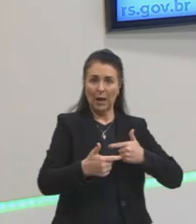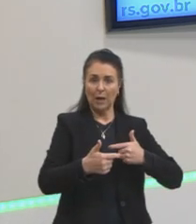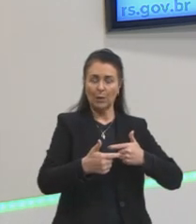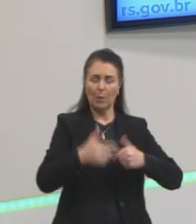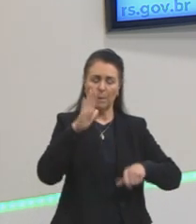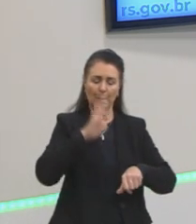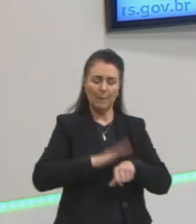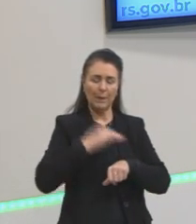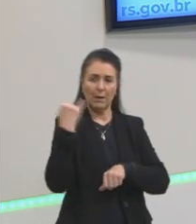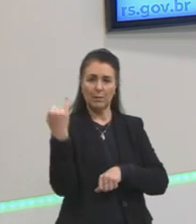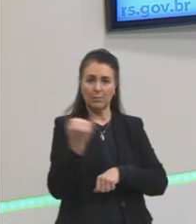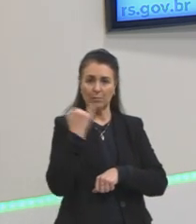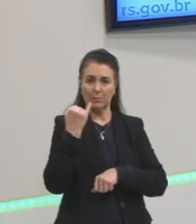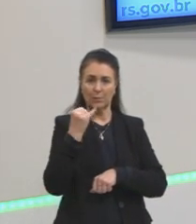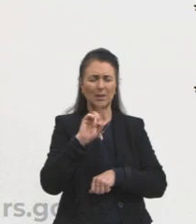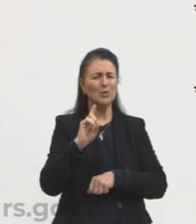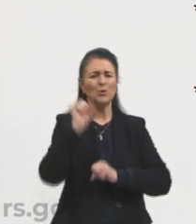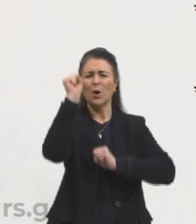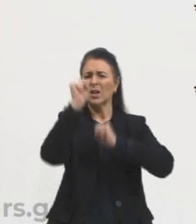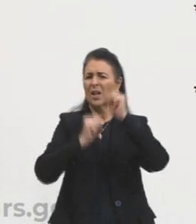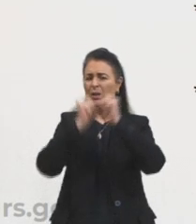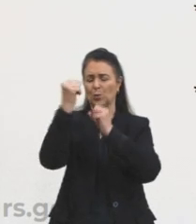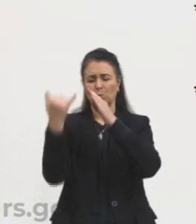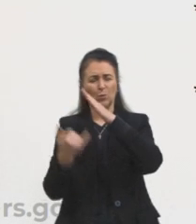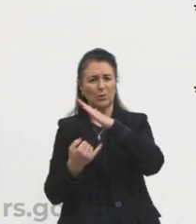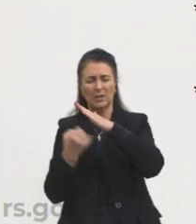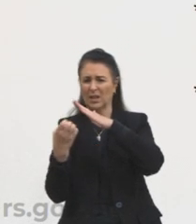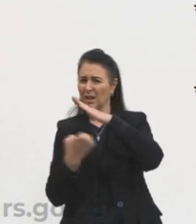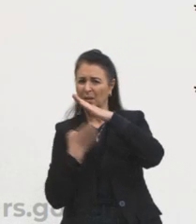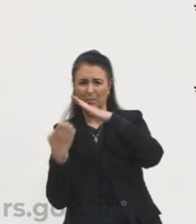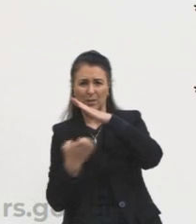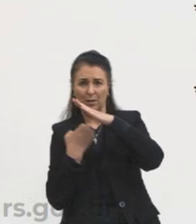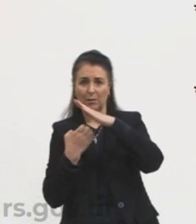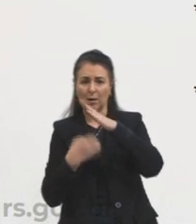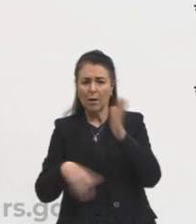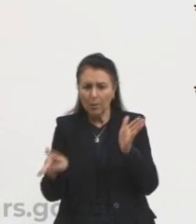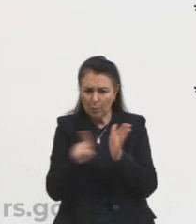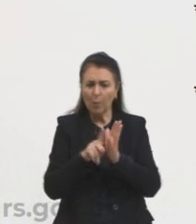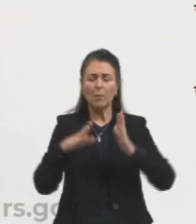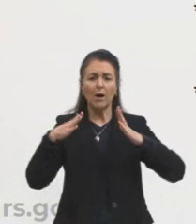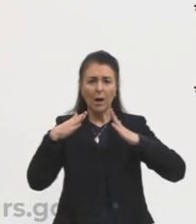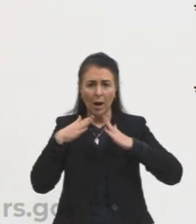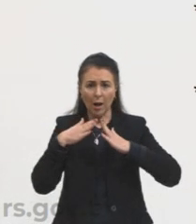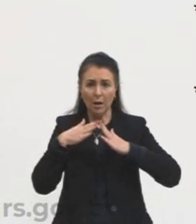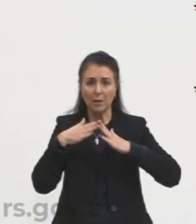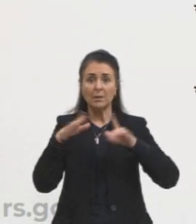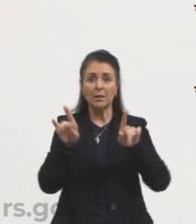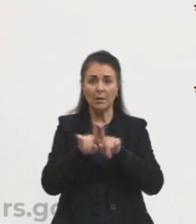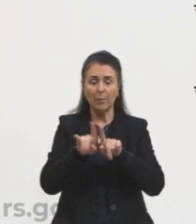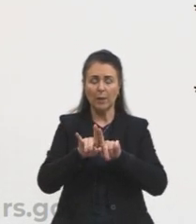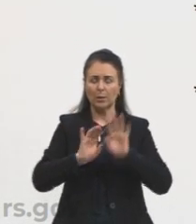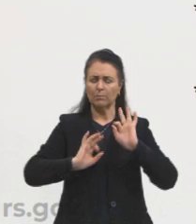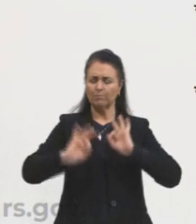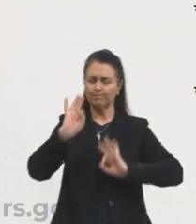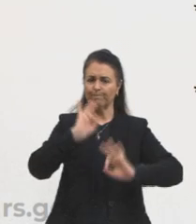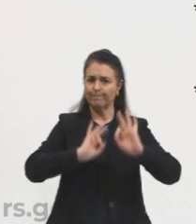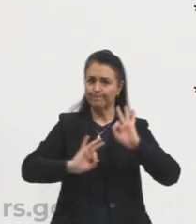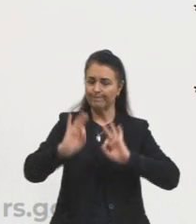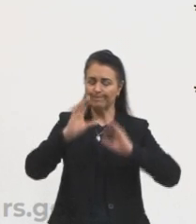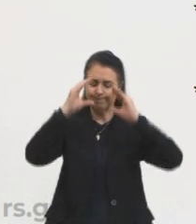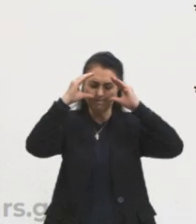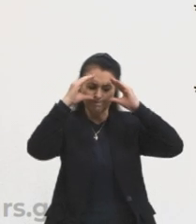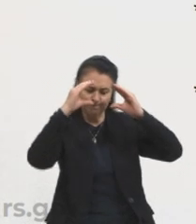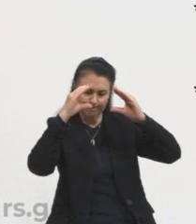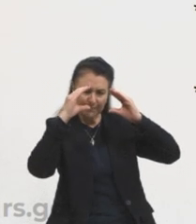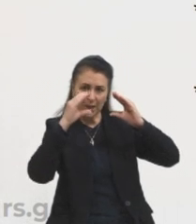não apenas o trabalho na indústria mas a própria casa em todos os seus lugares e essa organização essa